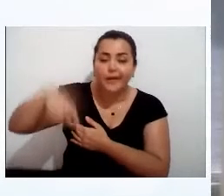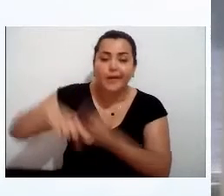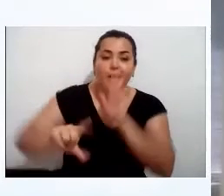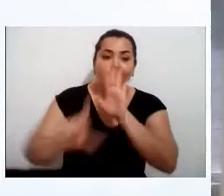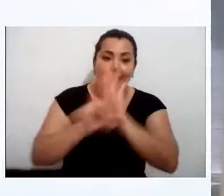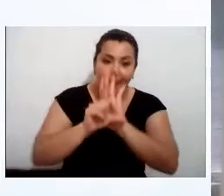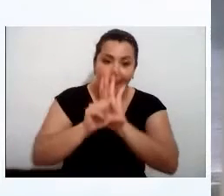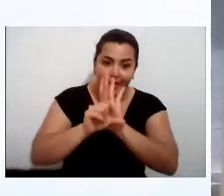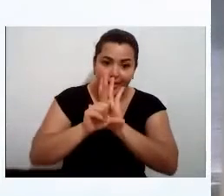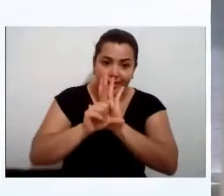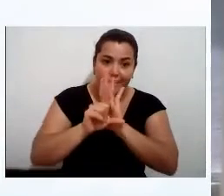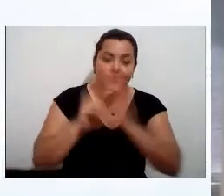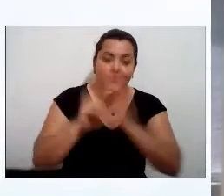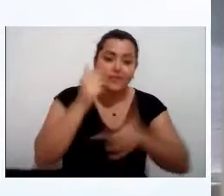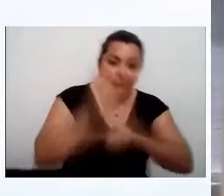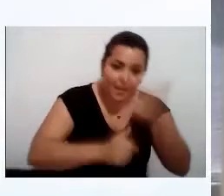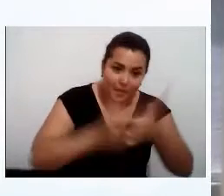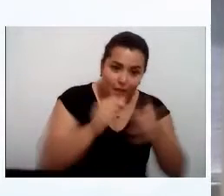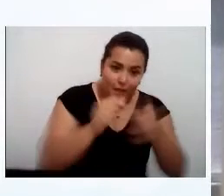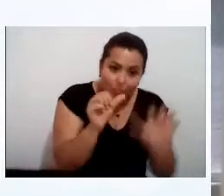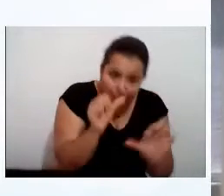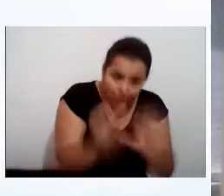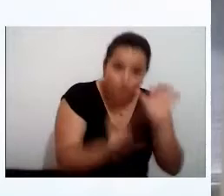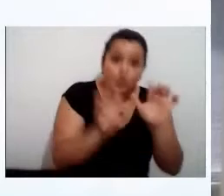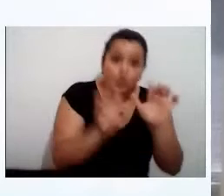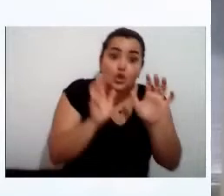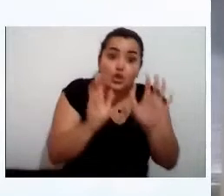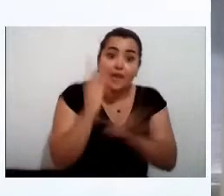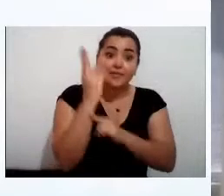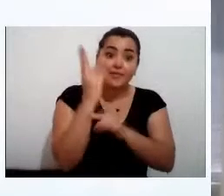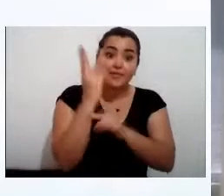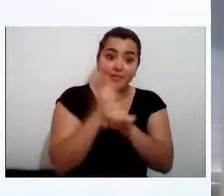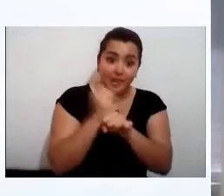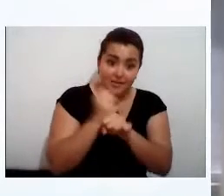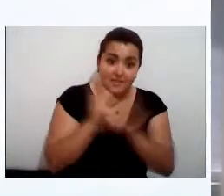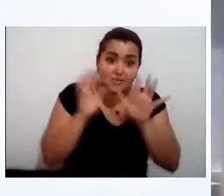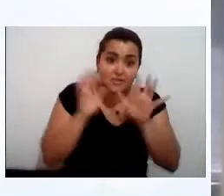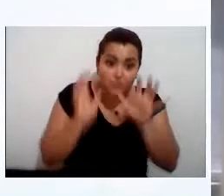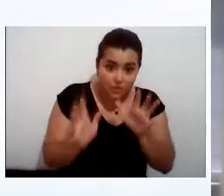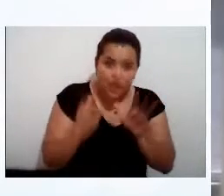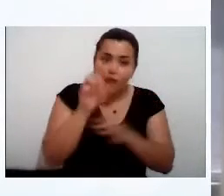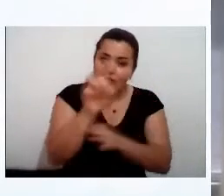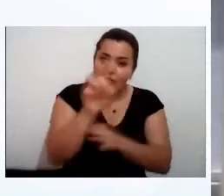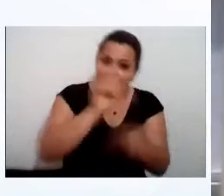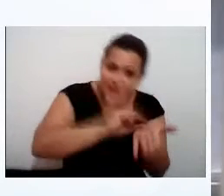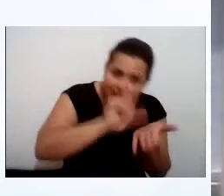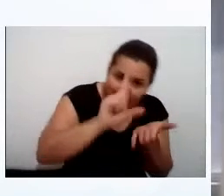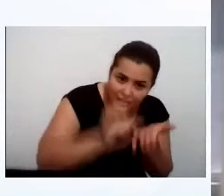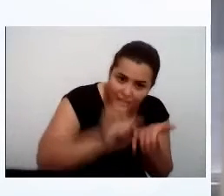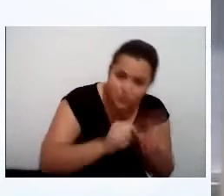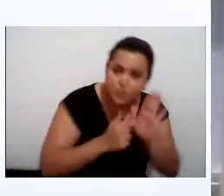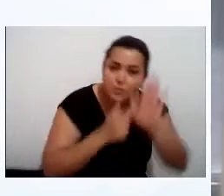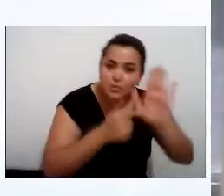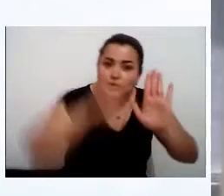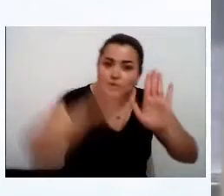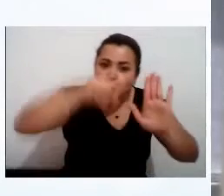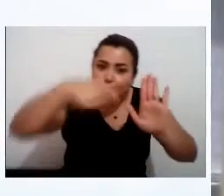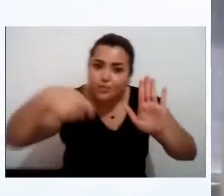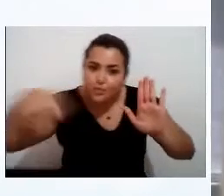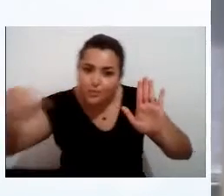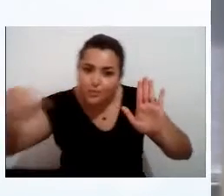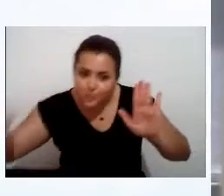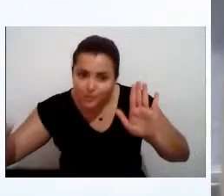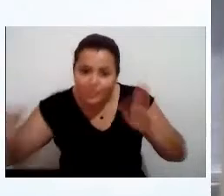3 anos agora e você fez um artigo que quer muito repercutir aqui. Se não